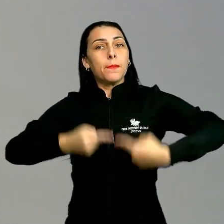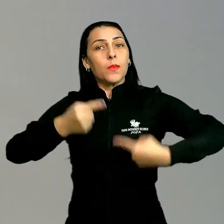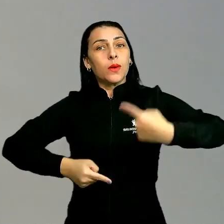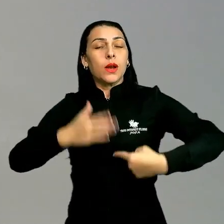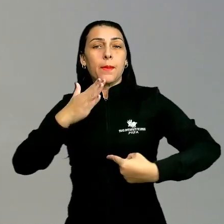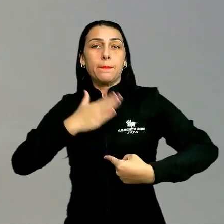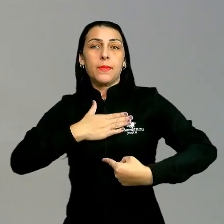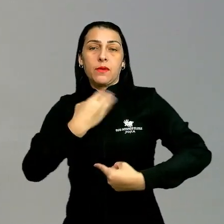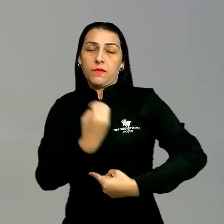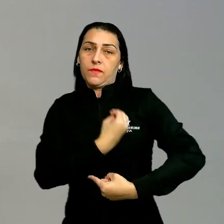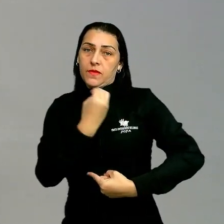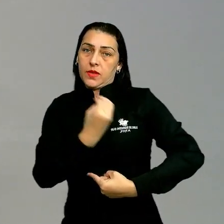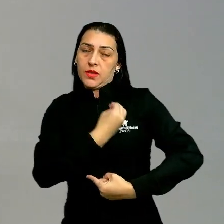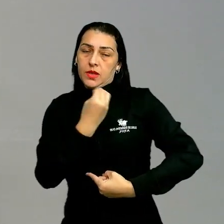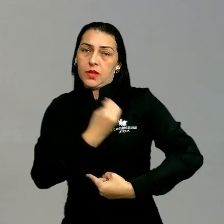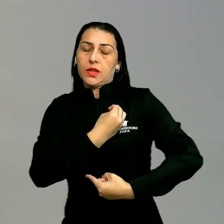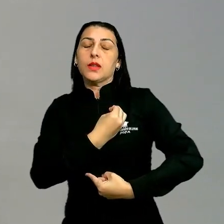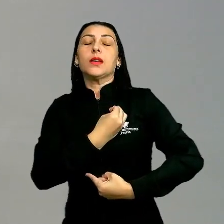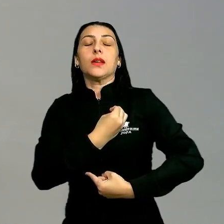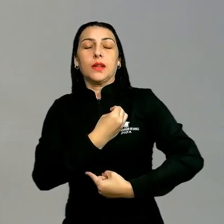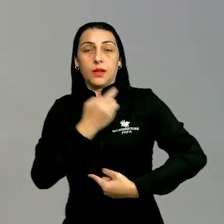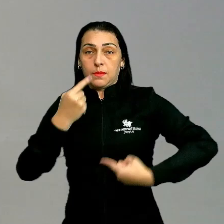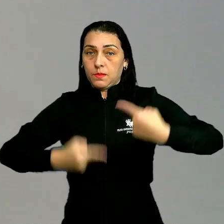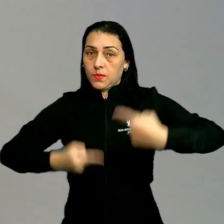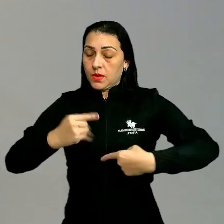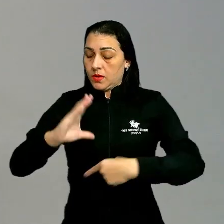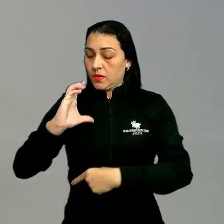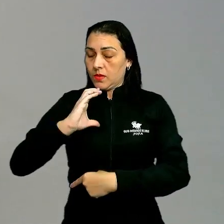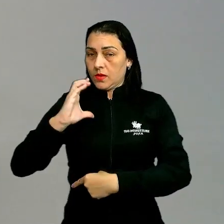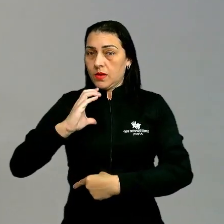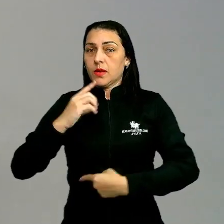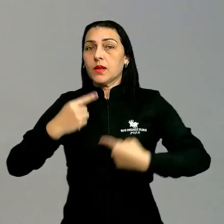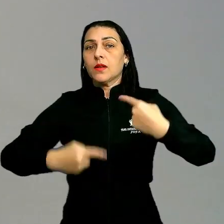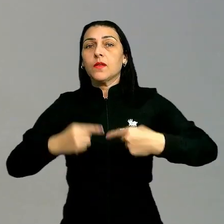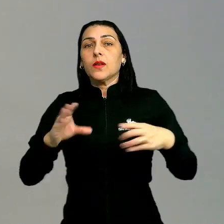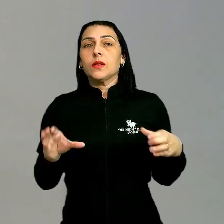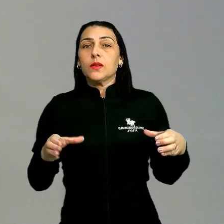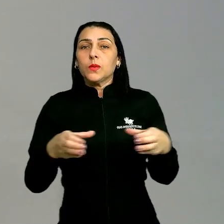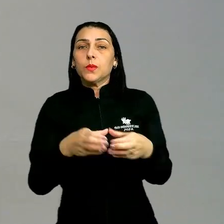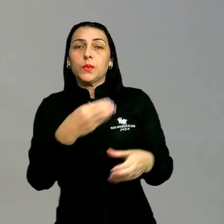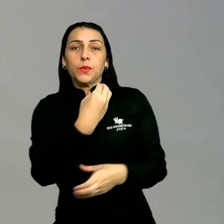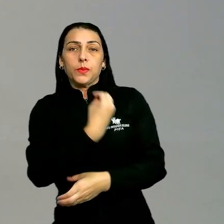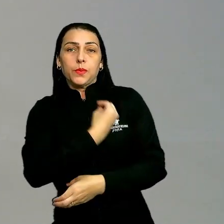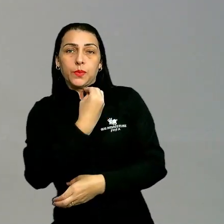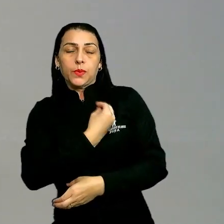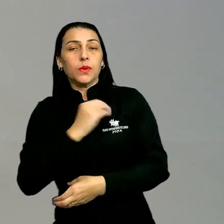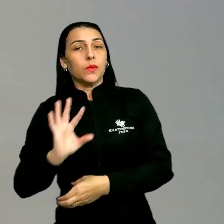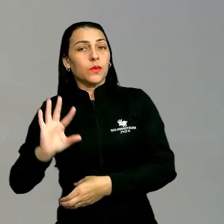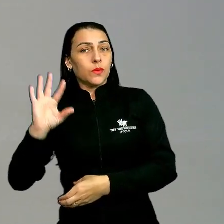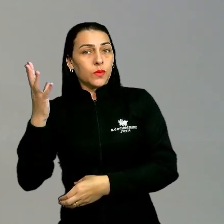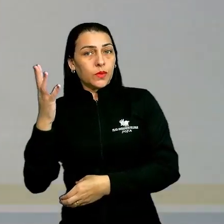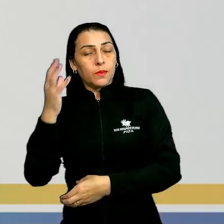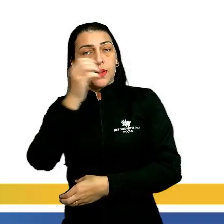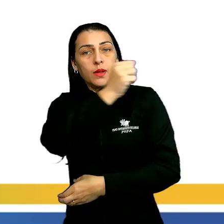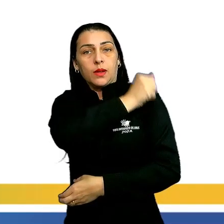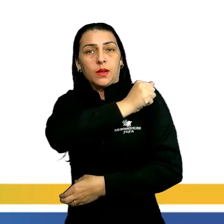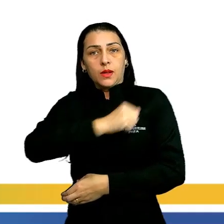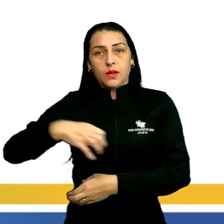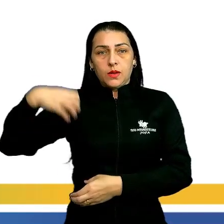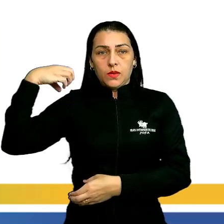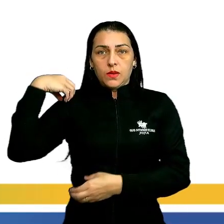minha vida pessoal e a política é uma espécie de ética na vida coletiva. É assim que funciona para